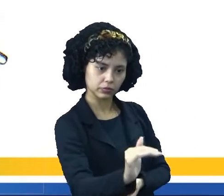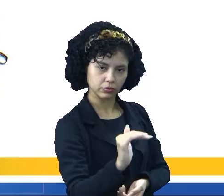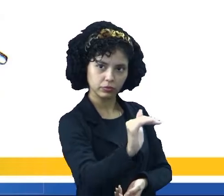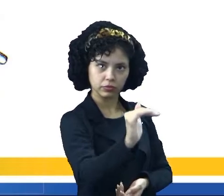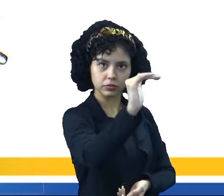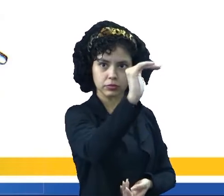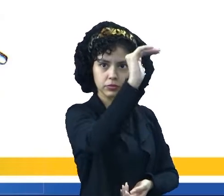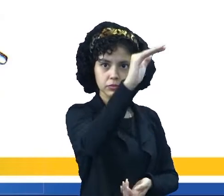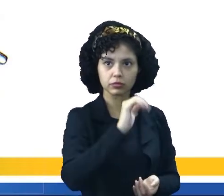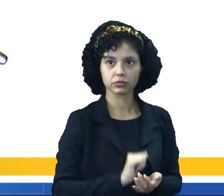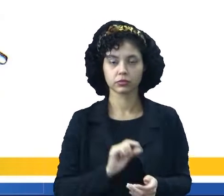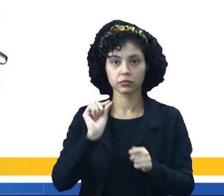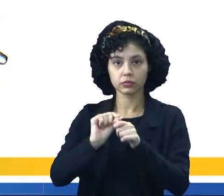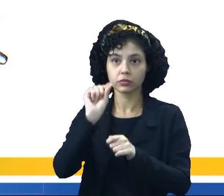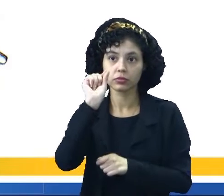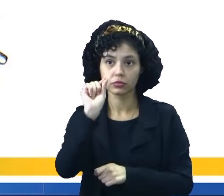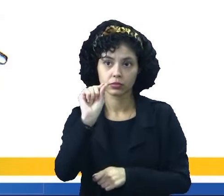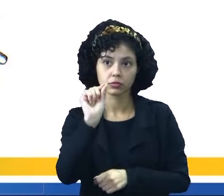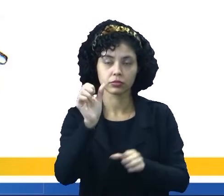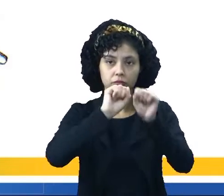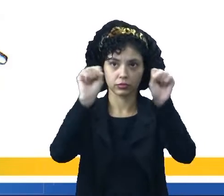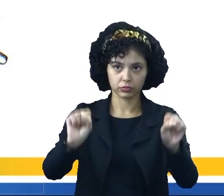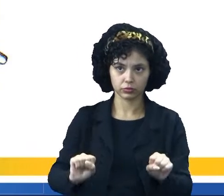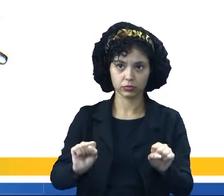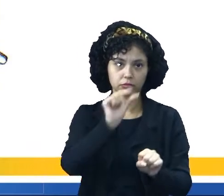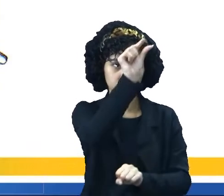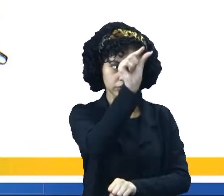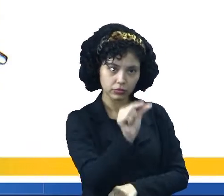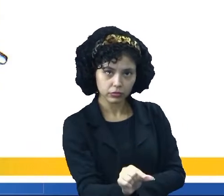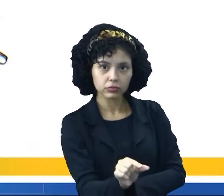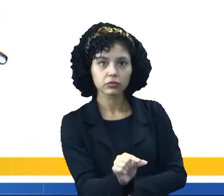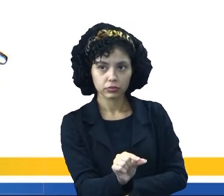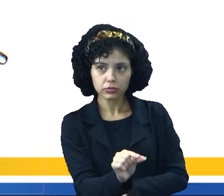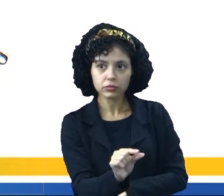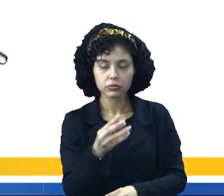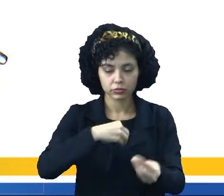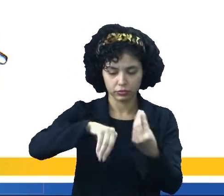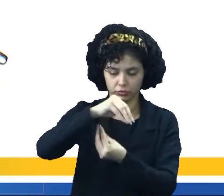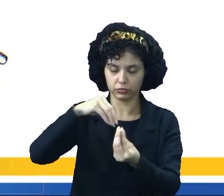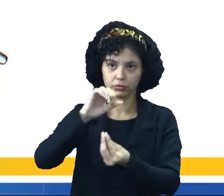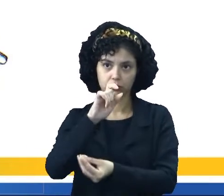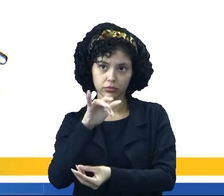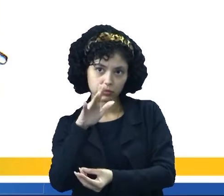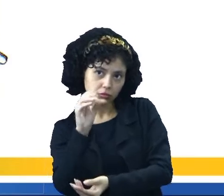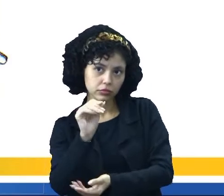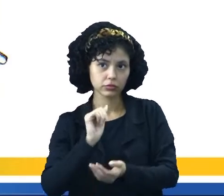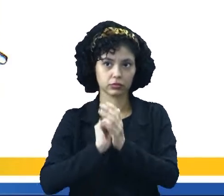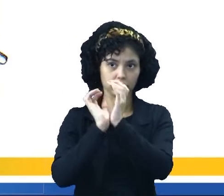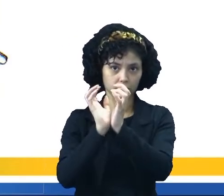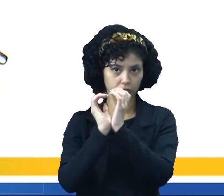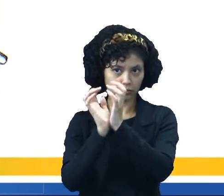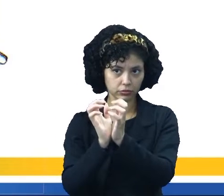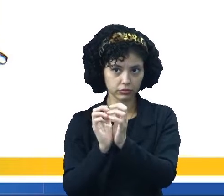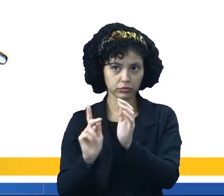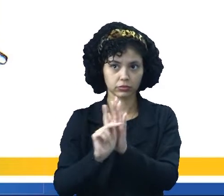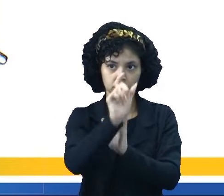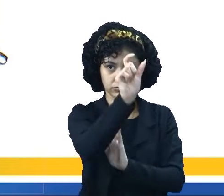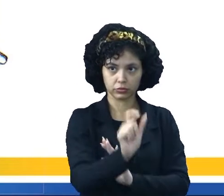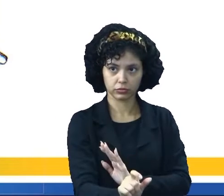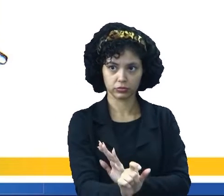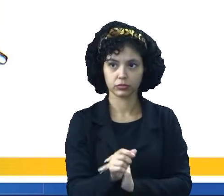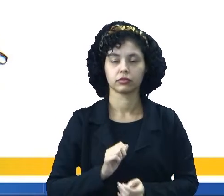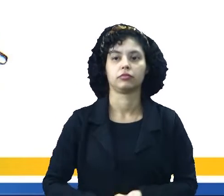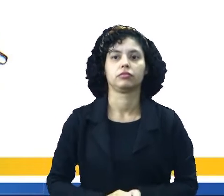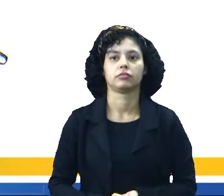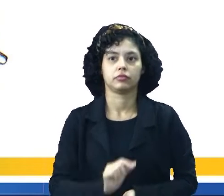A medula espinhal ela faz parte aí do sistema nervoso central, que envolve o encéfalo, o cérebro e a medula espinhal.